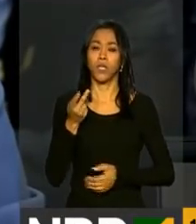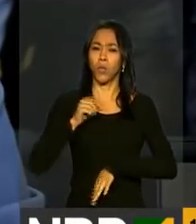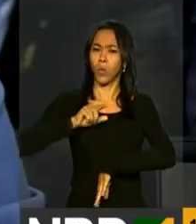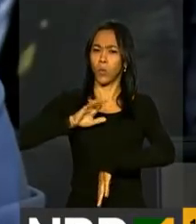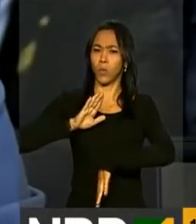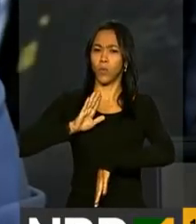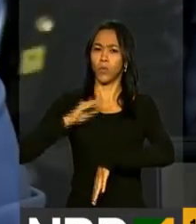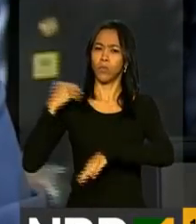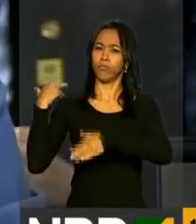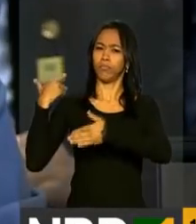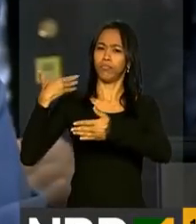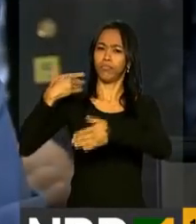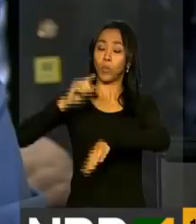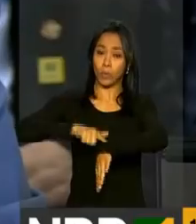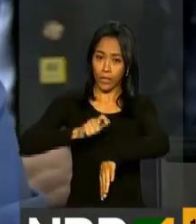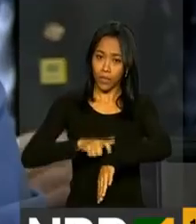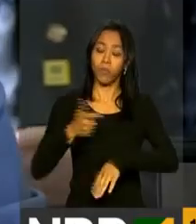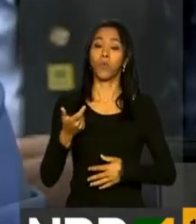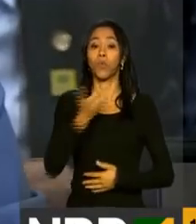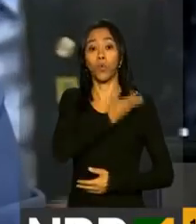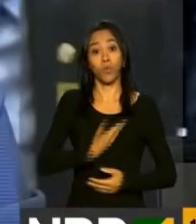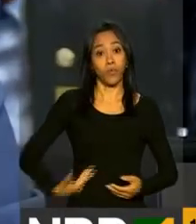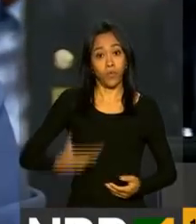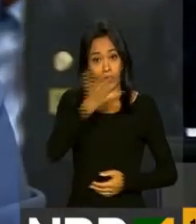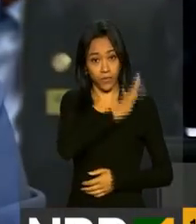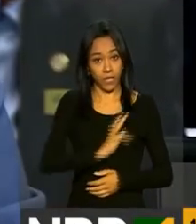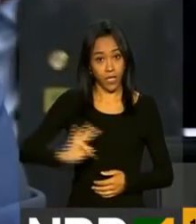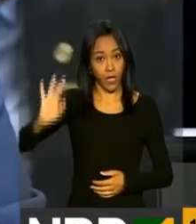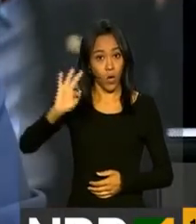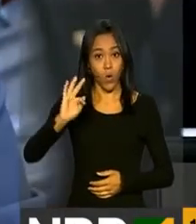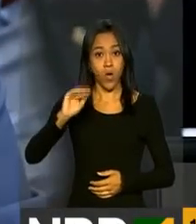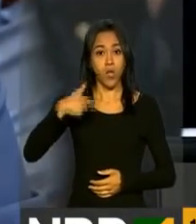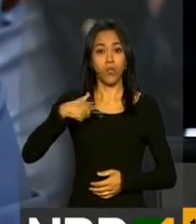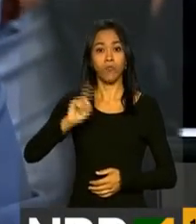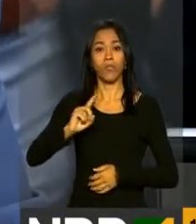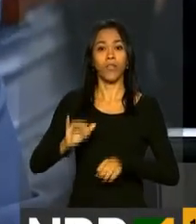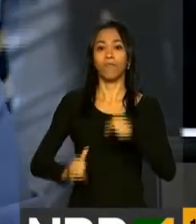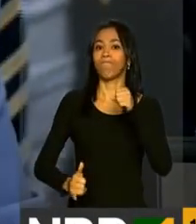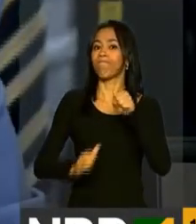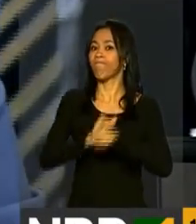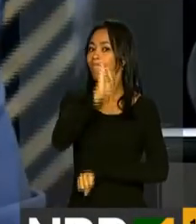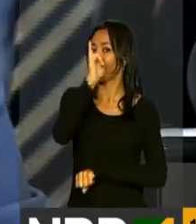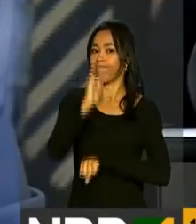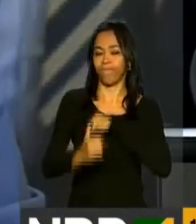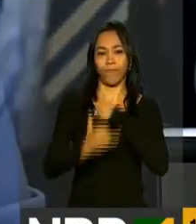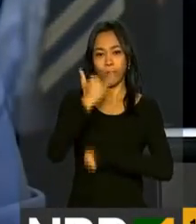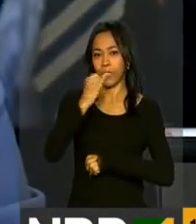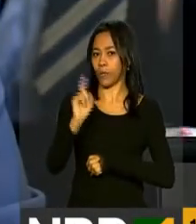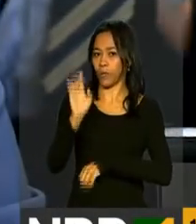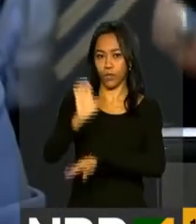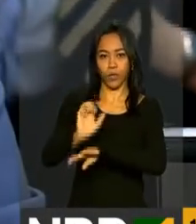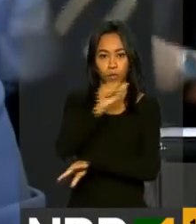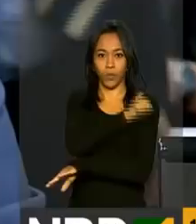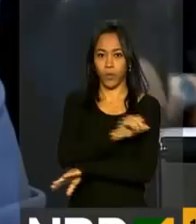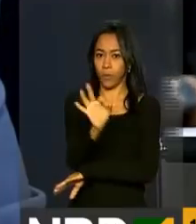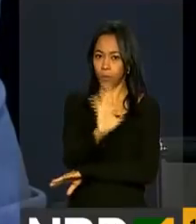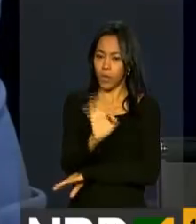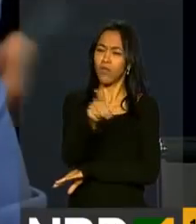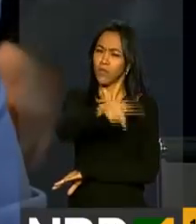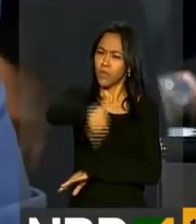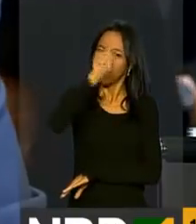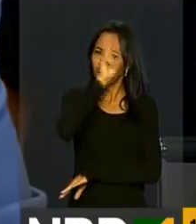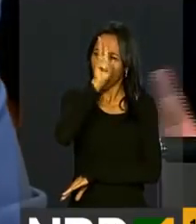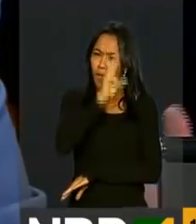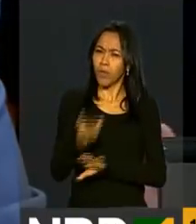a união federal não tem faltado ao rio de janeiro os senhores e record no beijo início da questão das